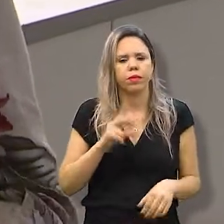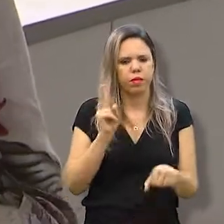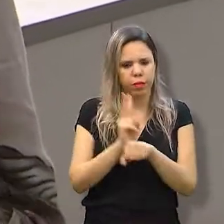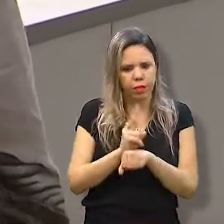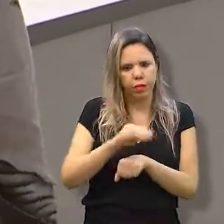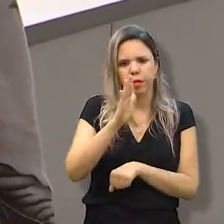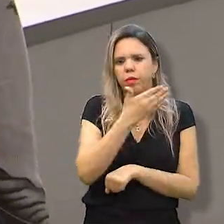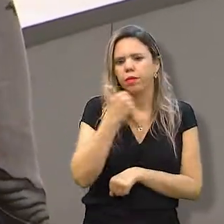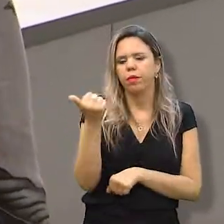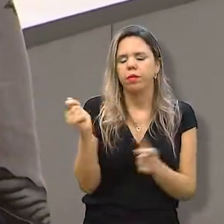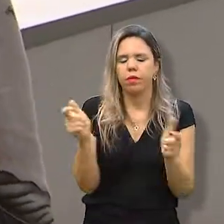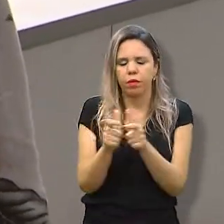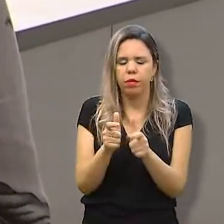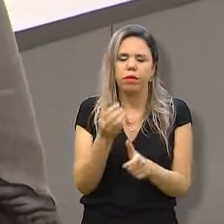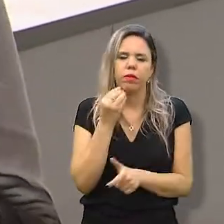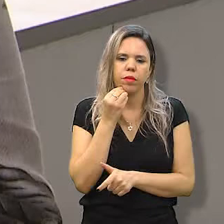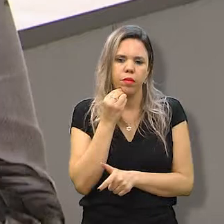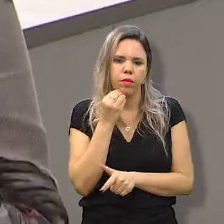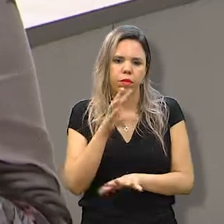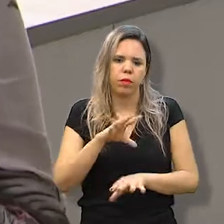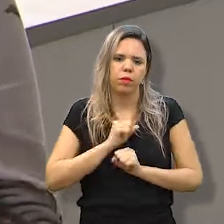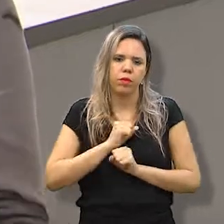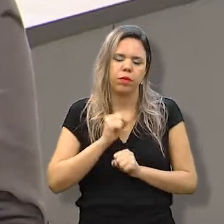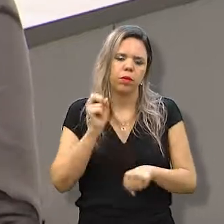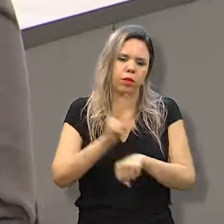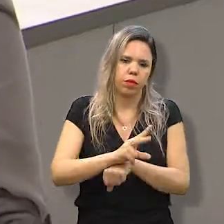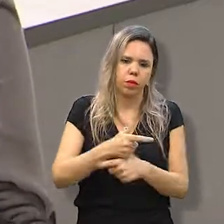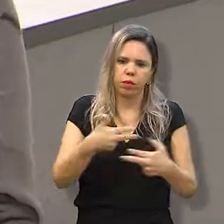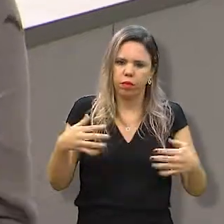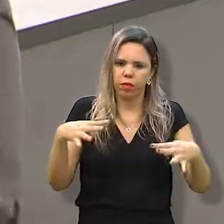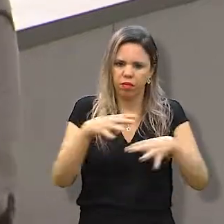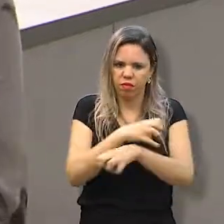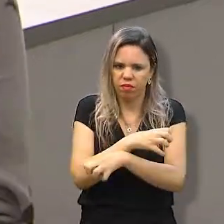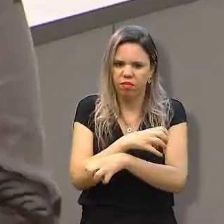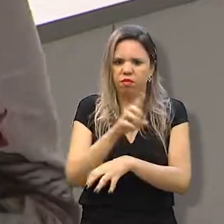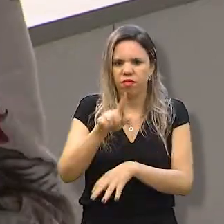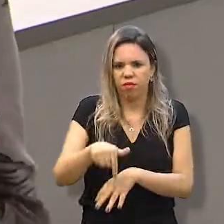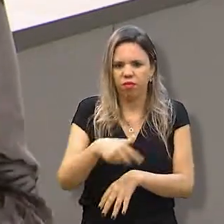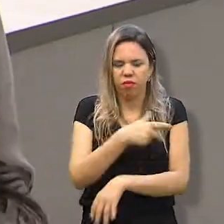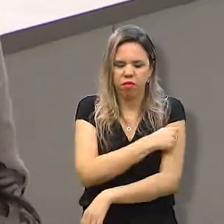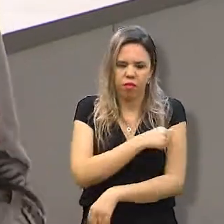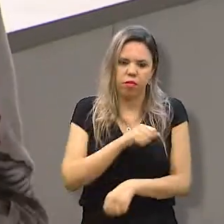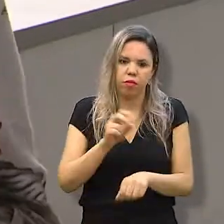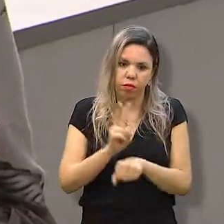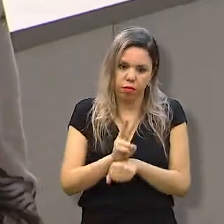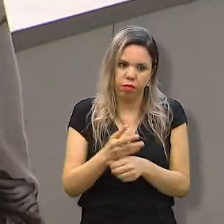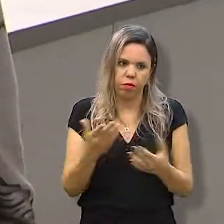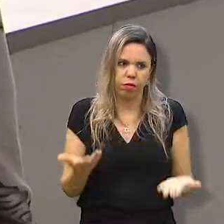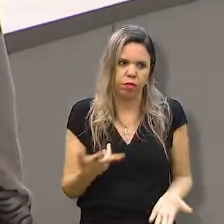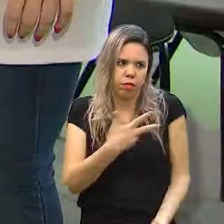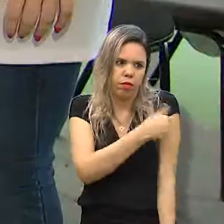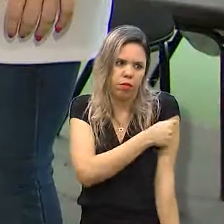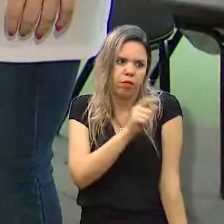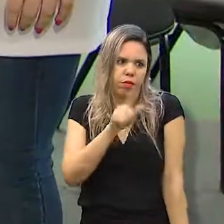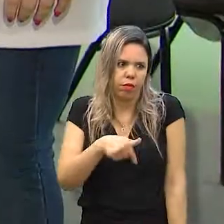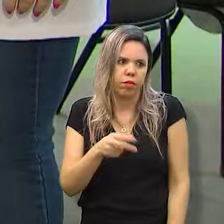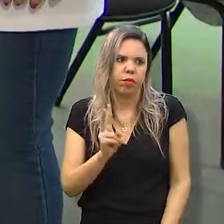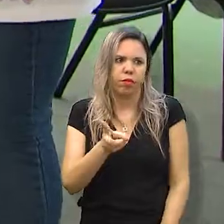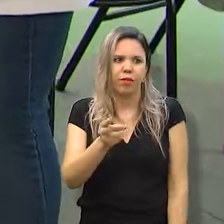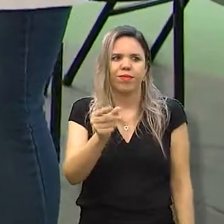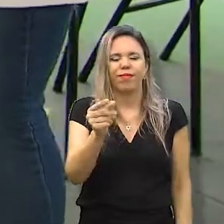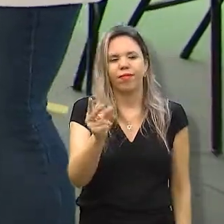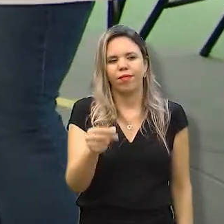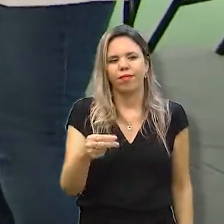estiver protegida menor a chance de circular vírus e bactérias que essas vacinas protegem a